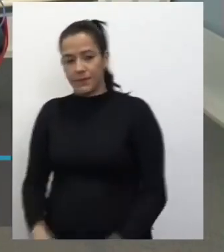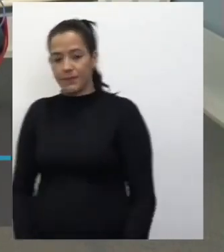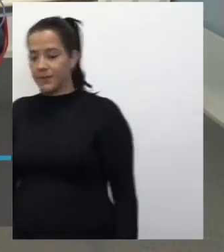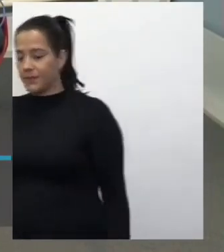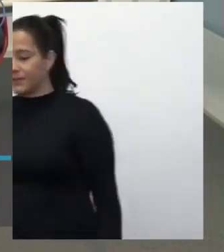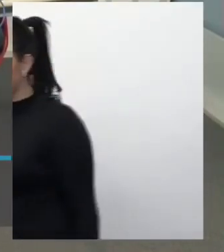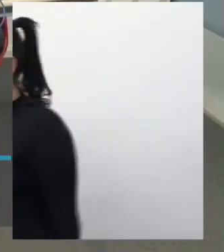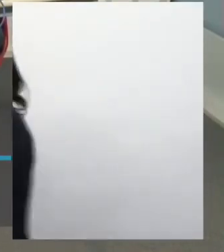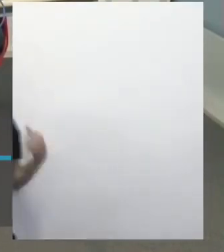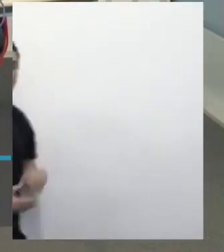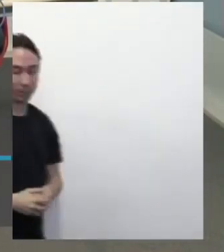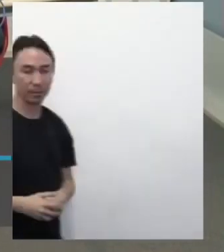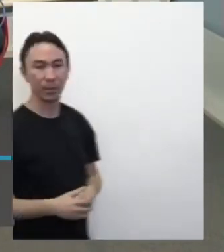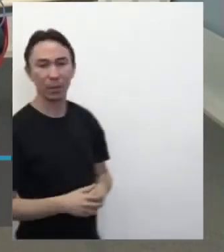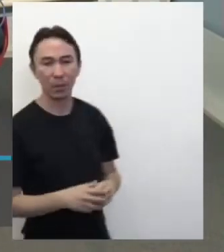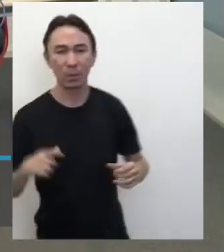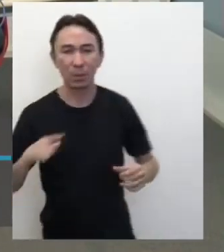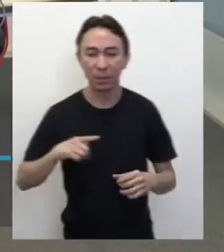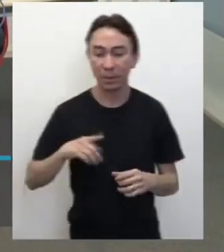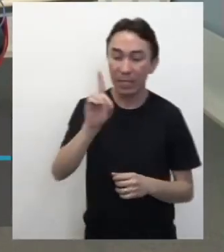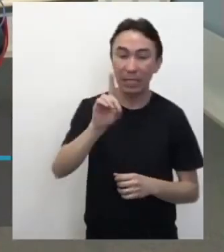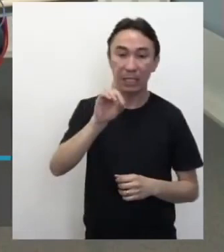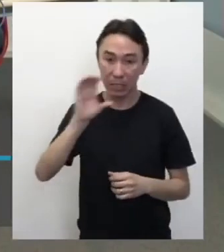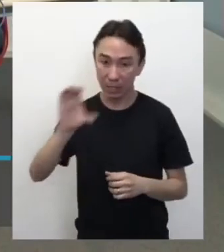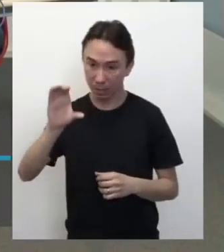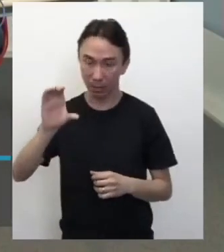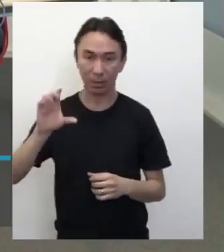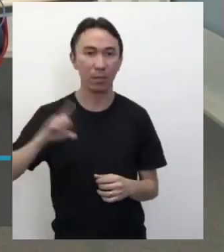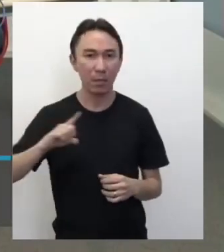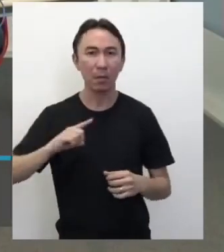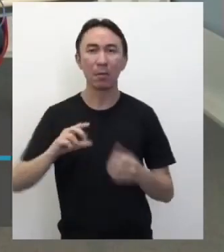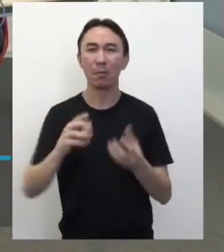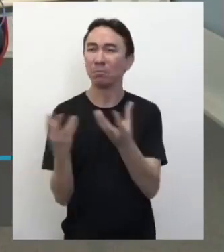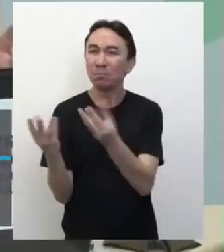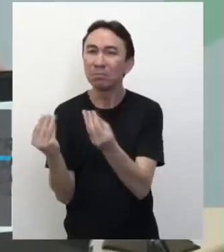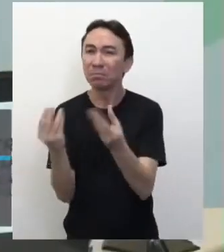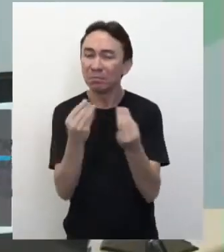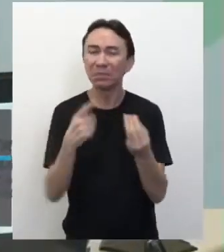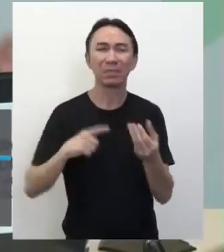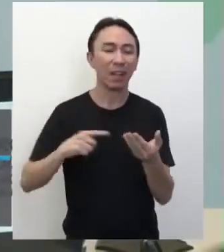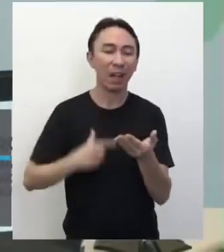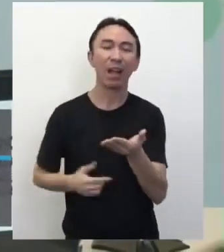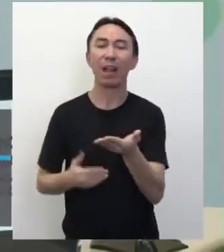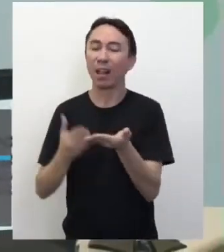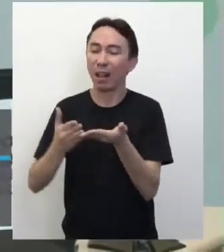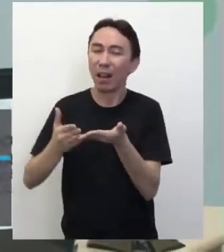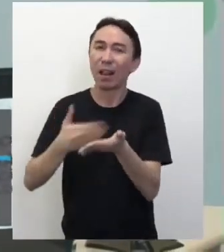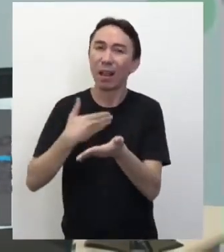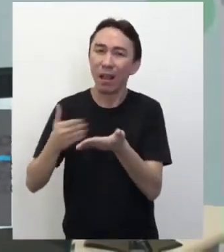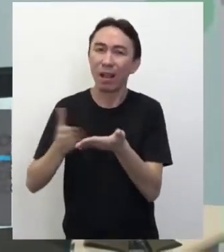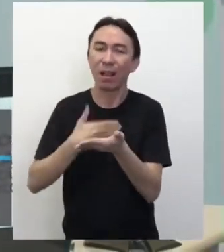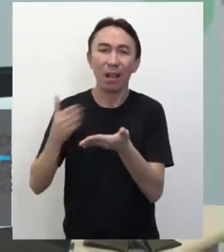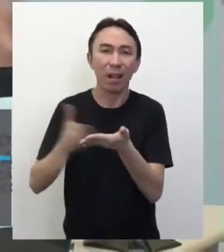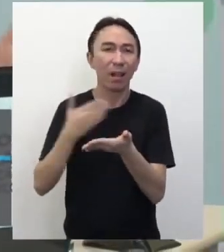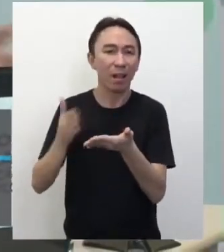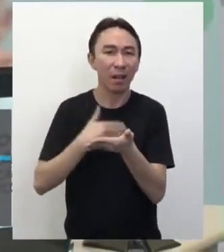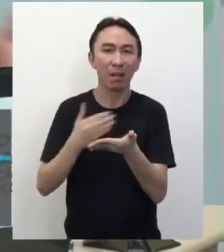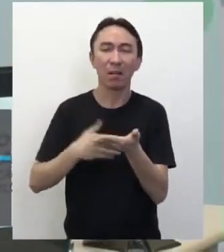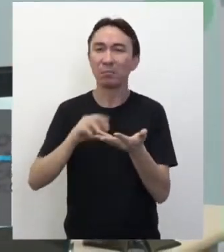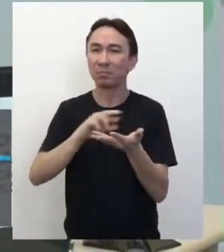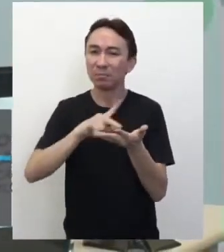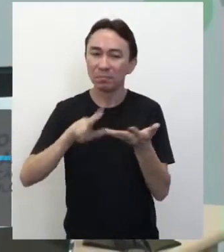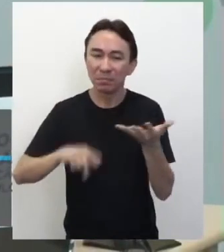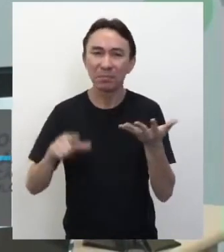DC tem muita gente aí que é viciado, né? Em DC tem aqueles livros, como é que é o nome daquele que vocês gostam muito, que vocês curtem, que é super caro,